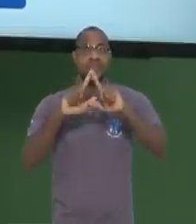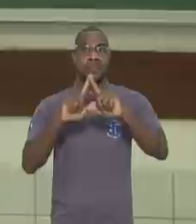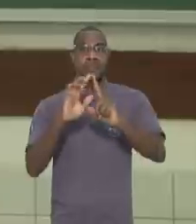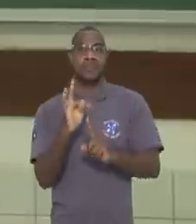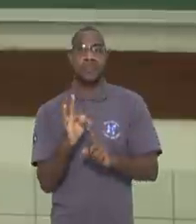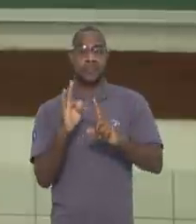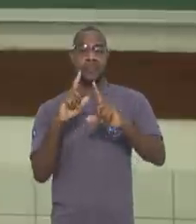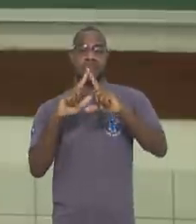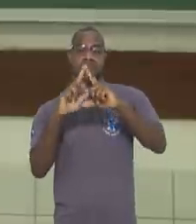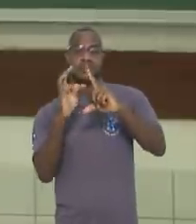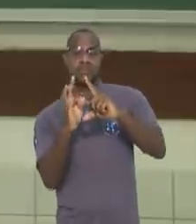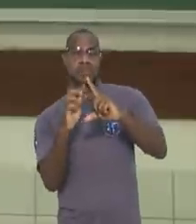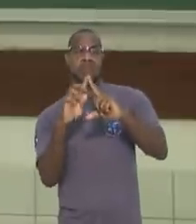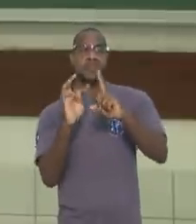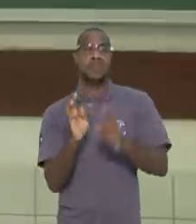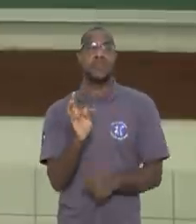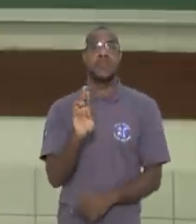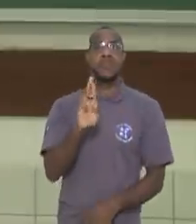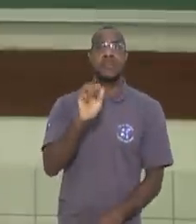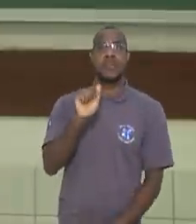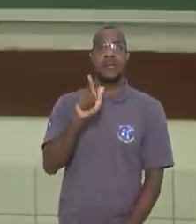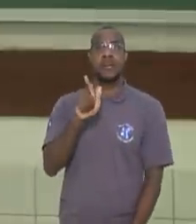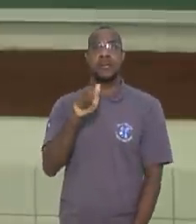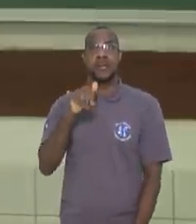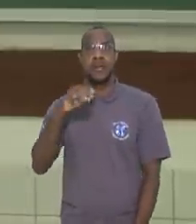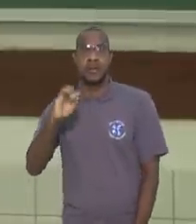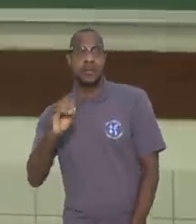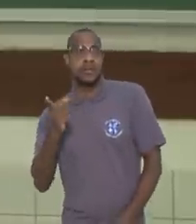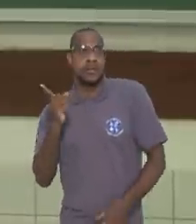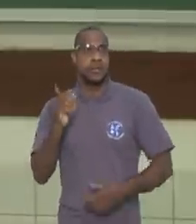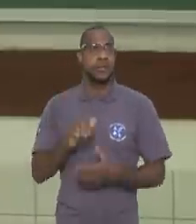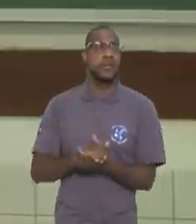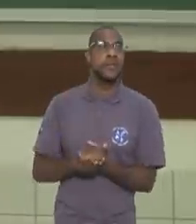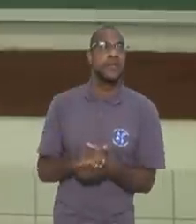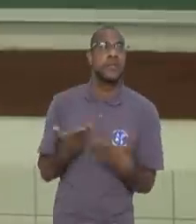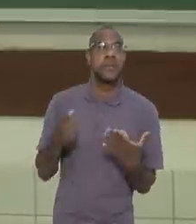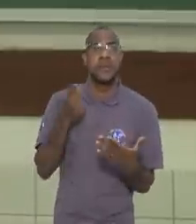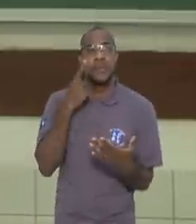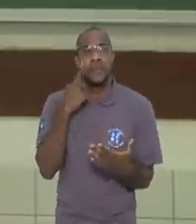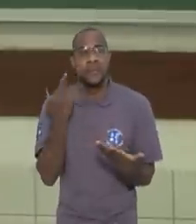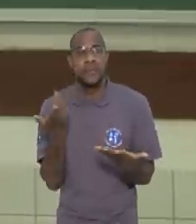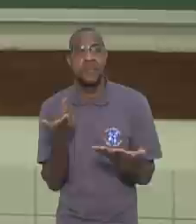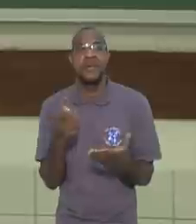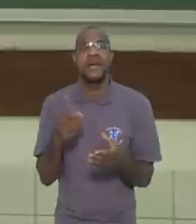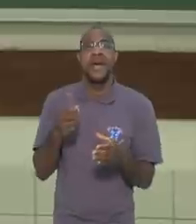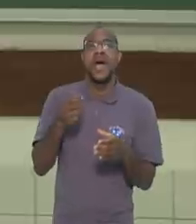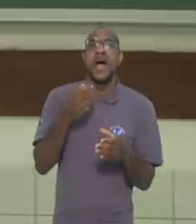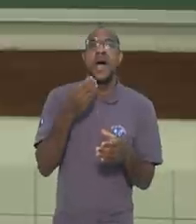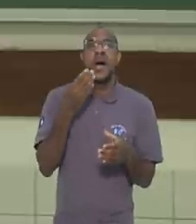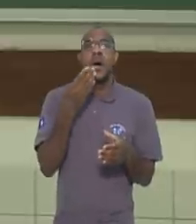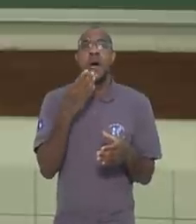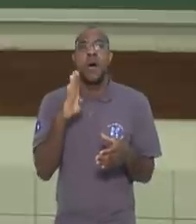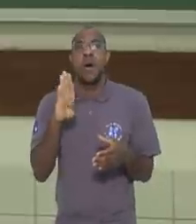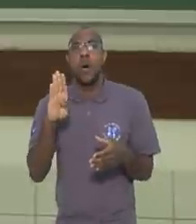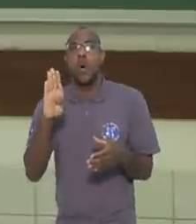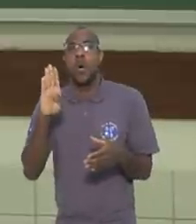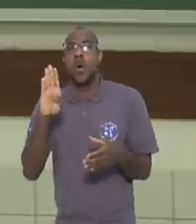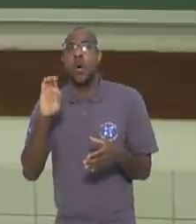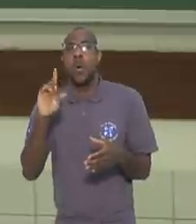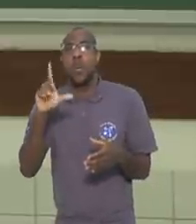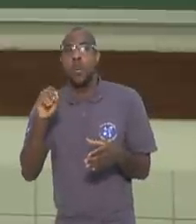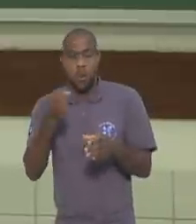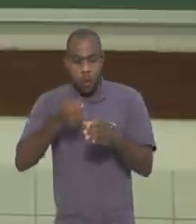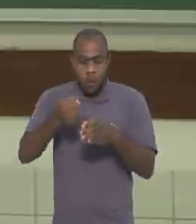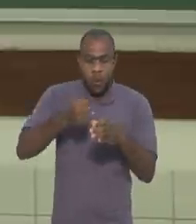agora, né? Um organismo que recebeu um gene de outra espécie diferente da sua. A gente viu lá o porco que brilhava no escuro, né? Falou da bactéria que